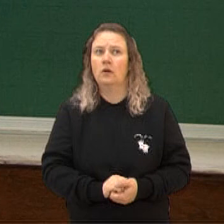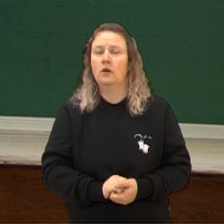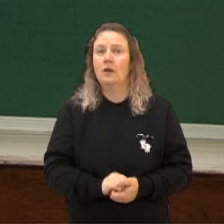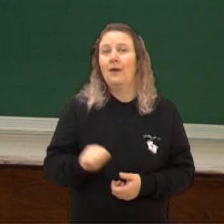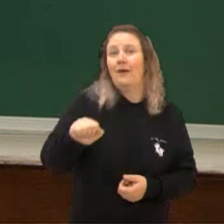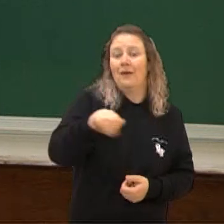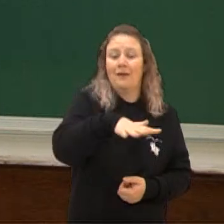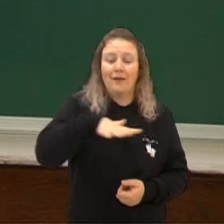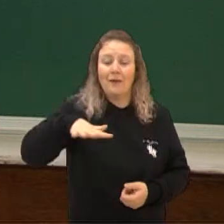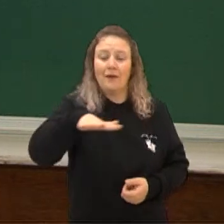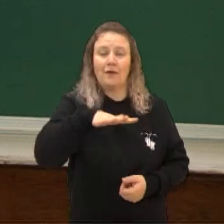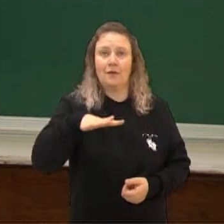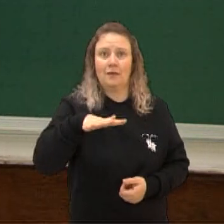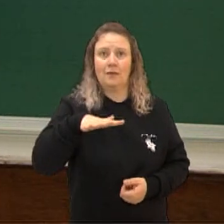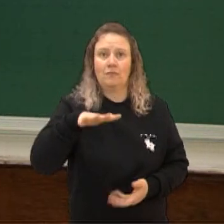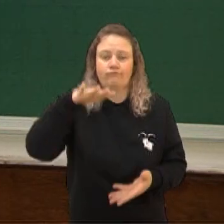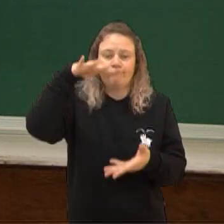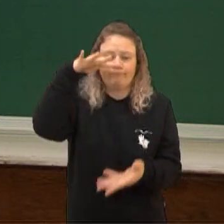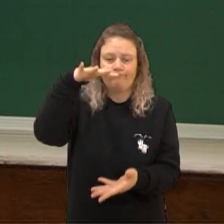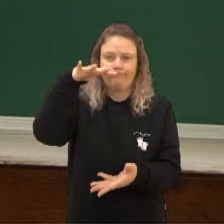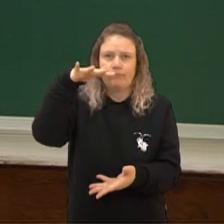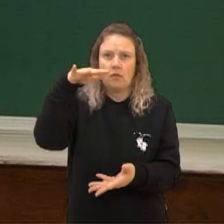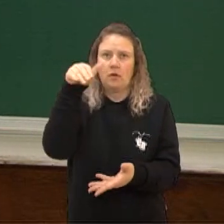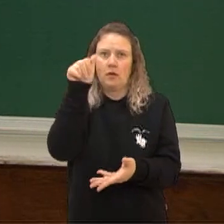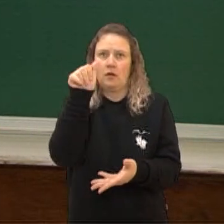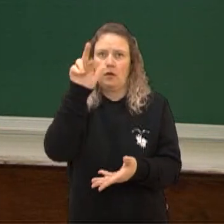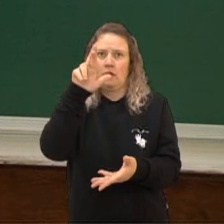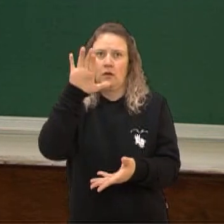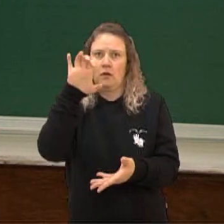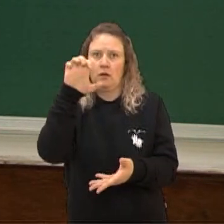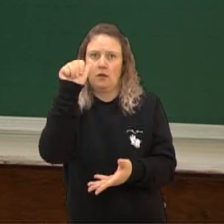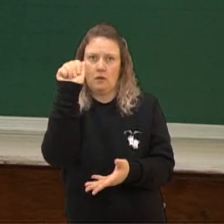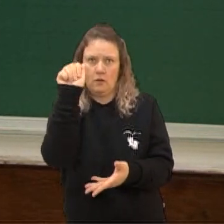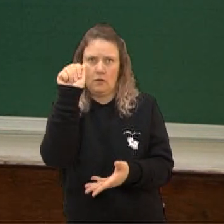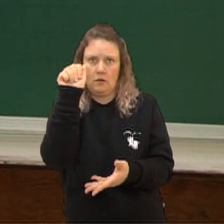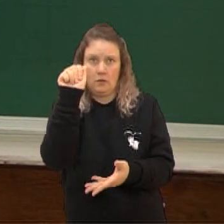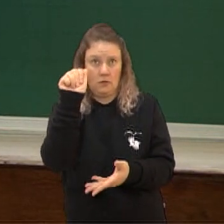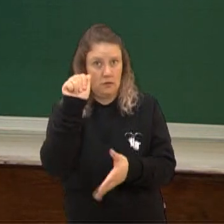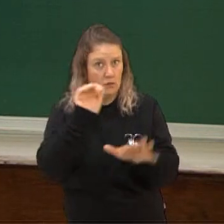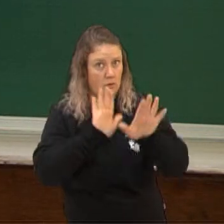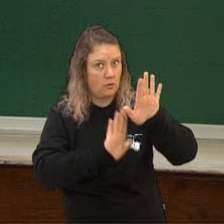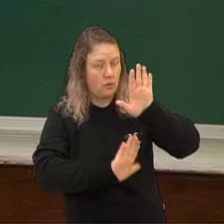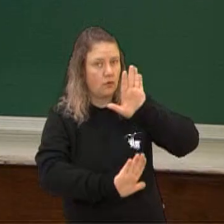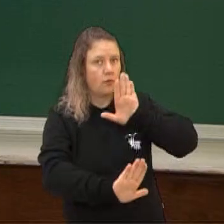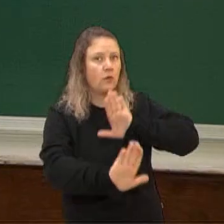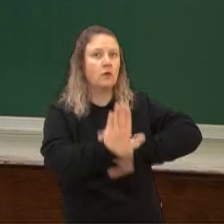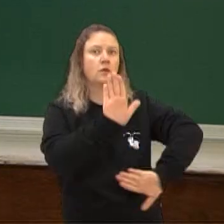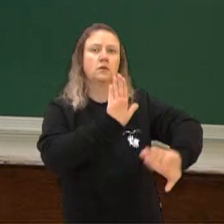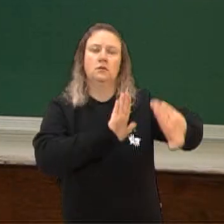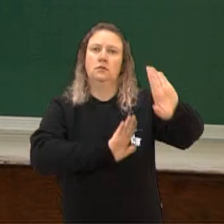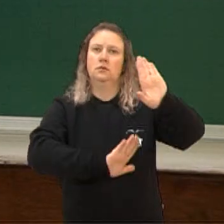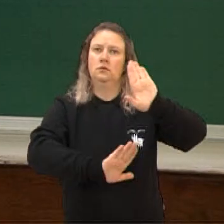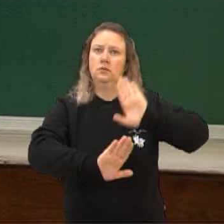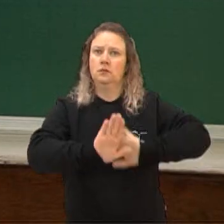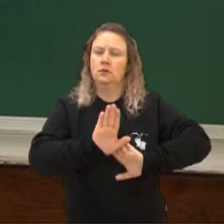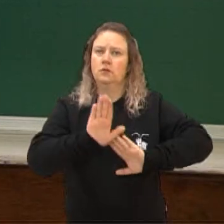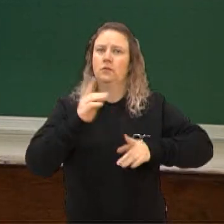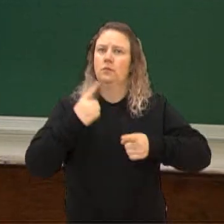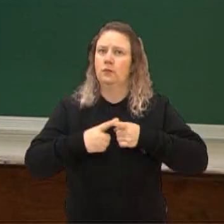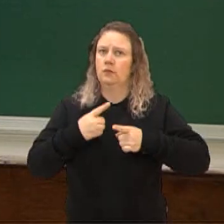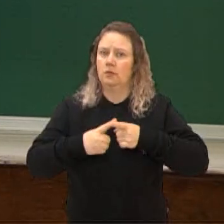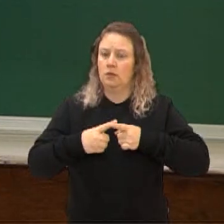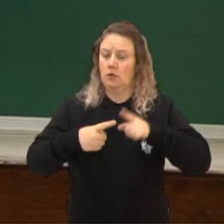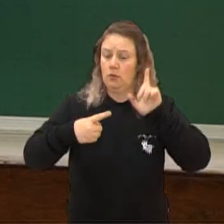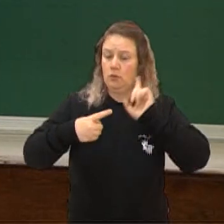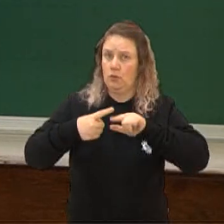área. Então forneceu para nós a diagonal e foi pedido a área. Cuidado! Aqui nós temos que dar 2